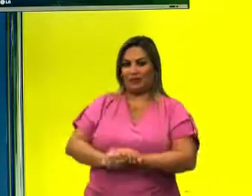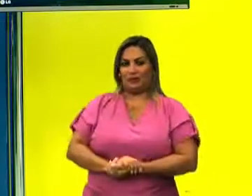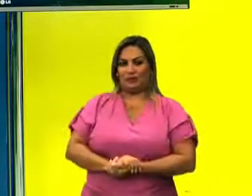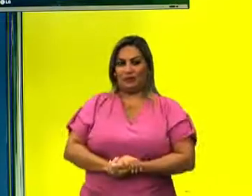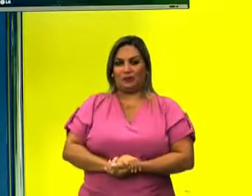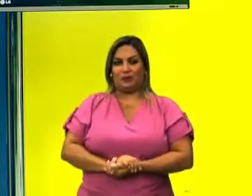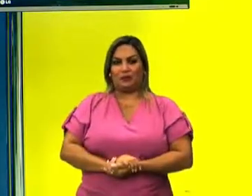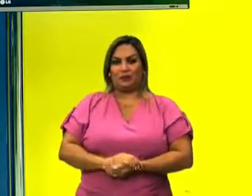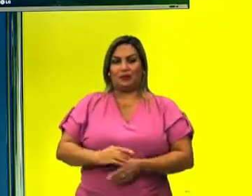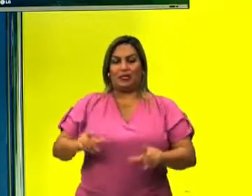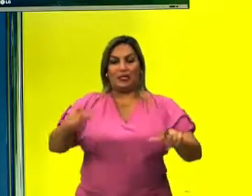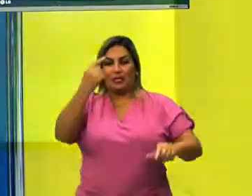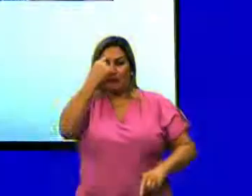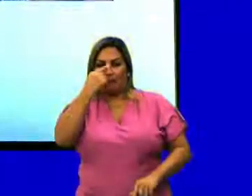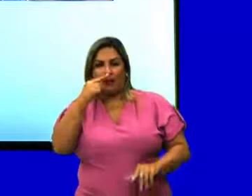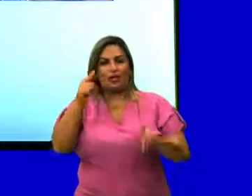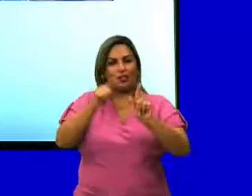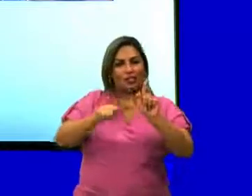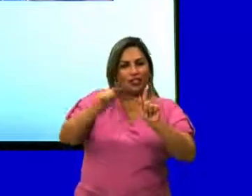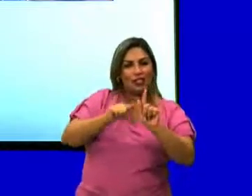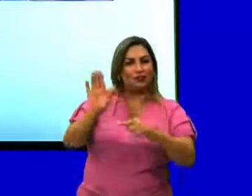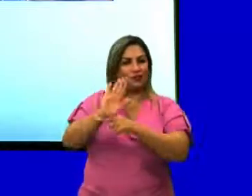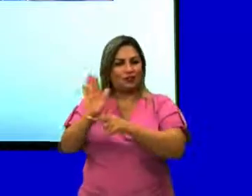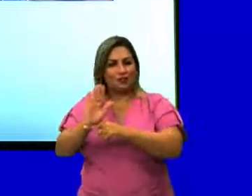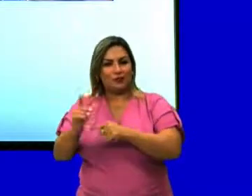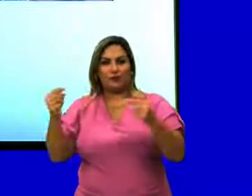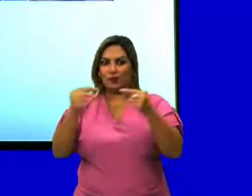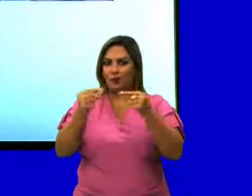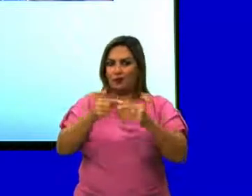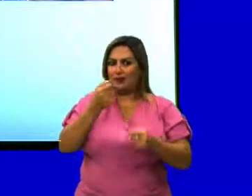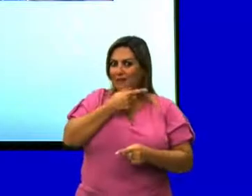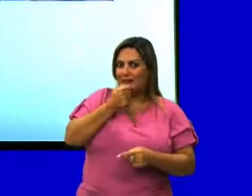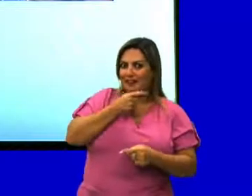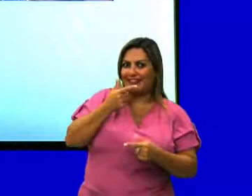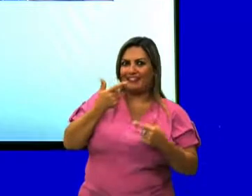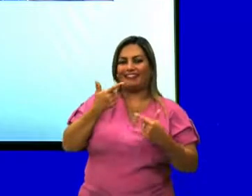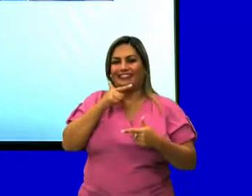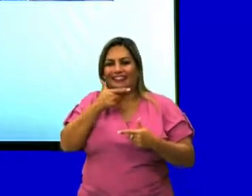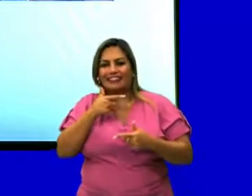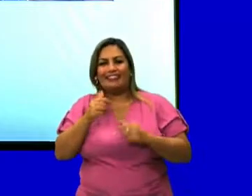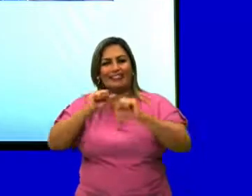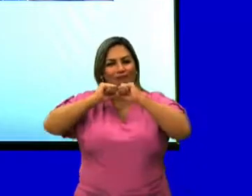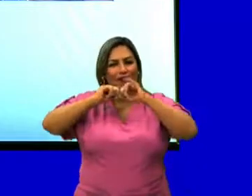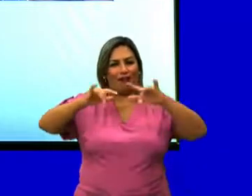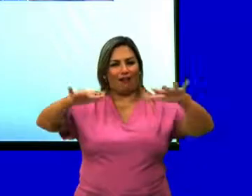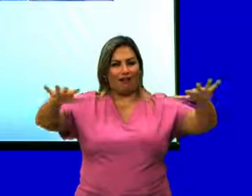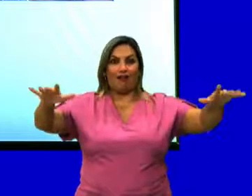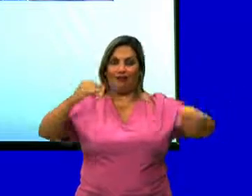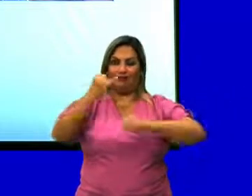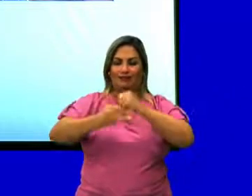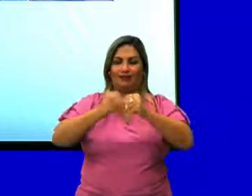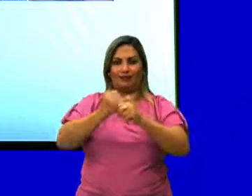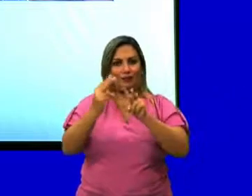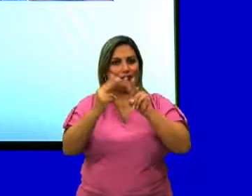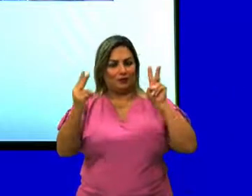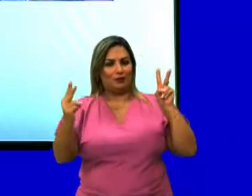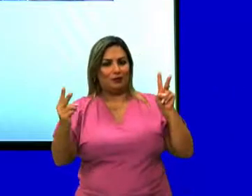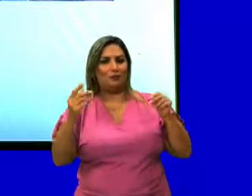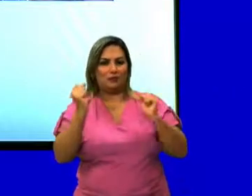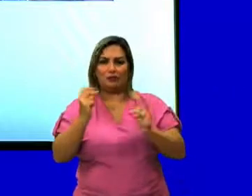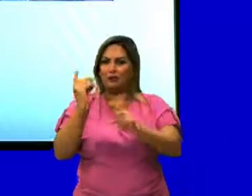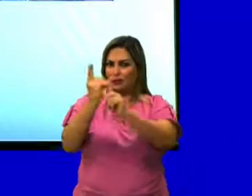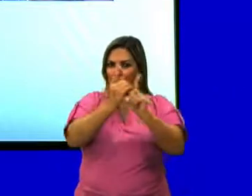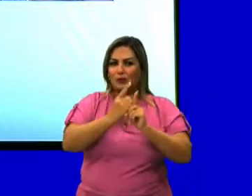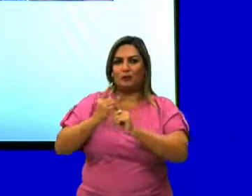são imagens, gifs, vídeos relacionados ao humor que se espalham de forma viral via internet. No mundo virtual podemos